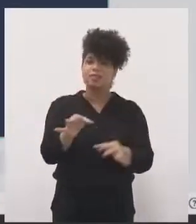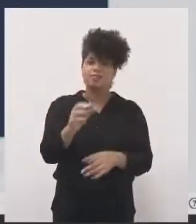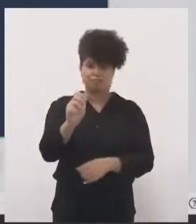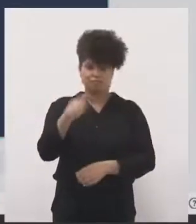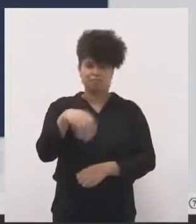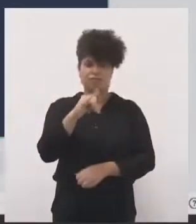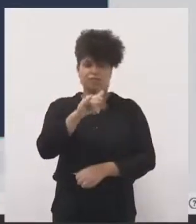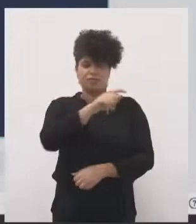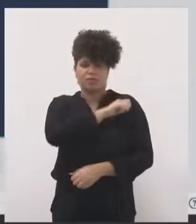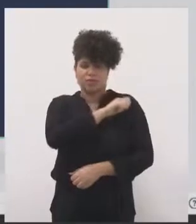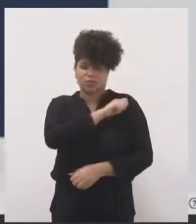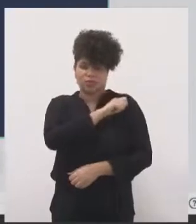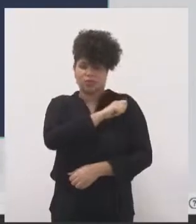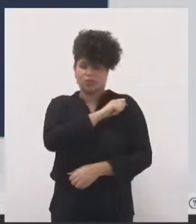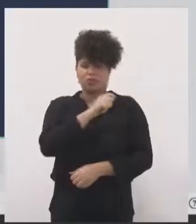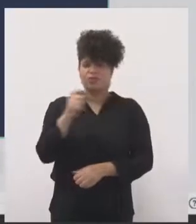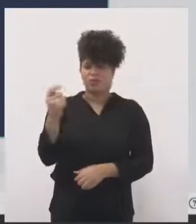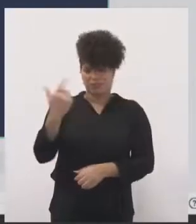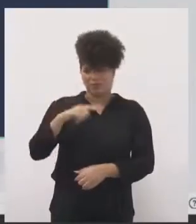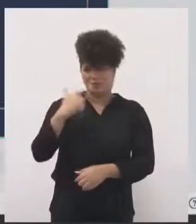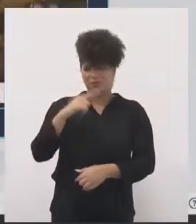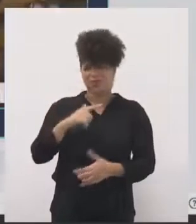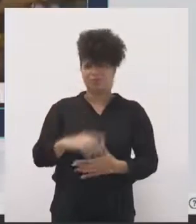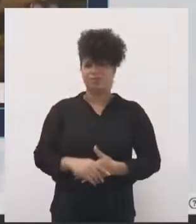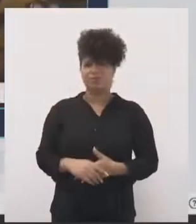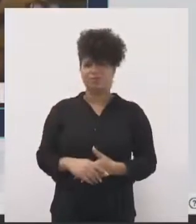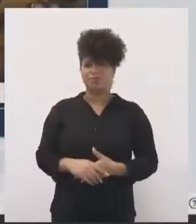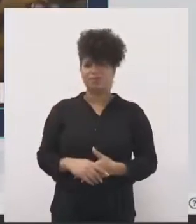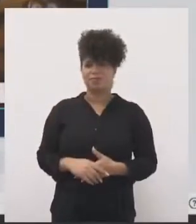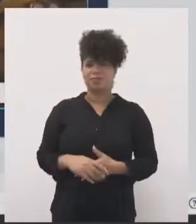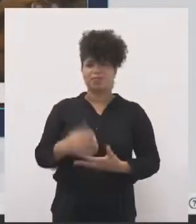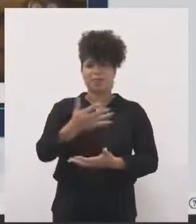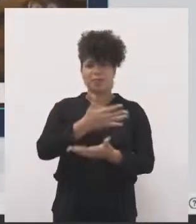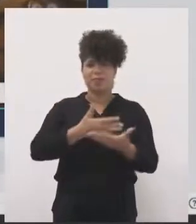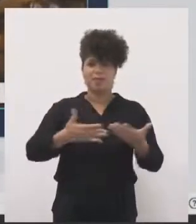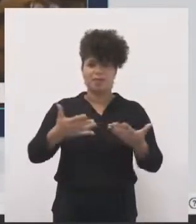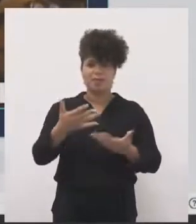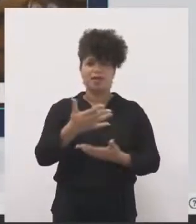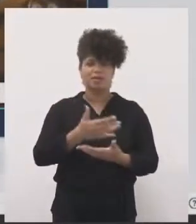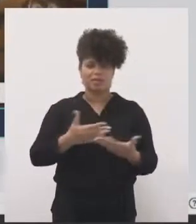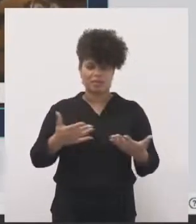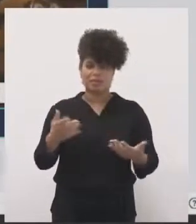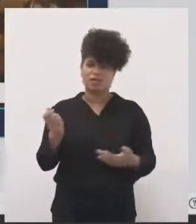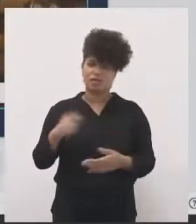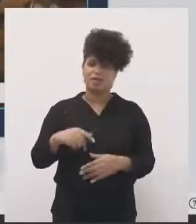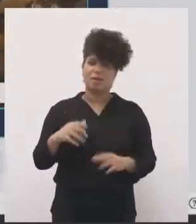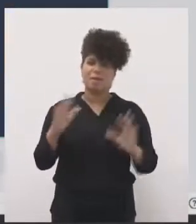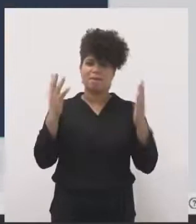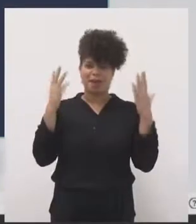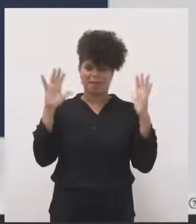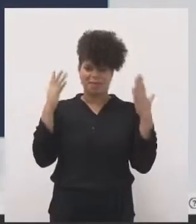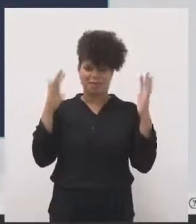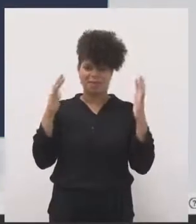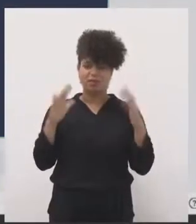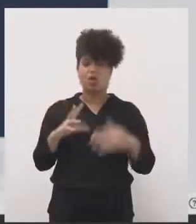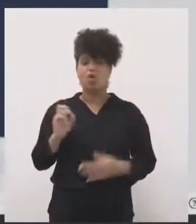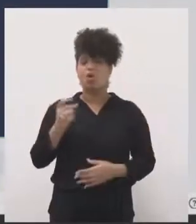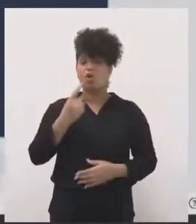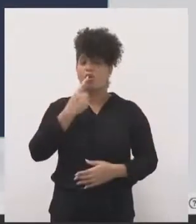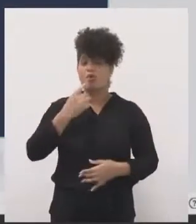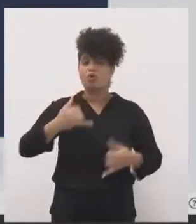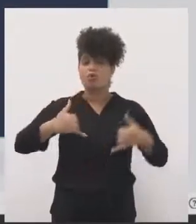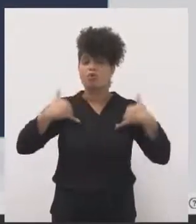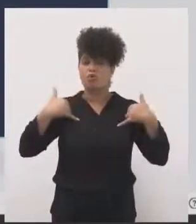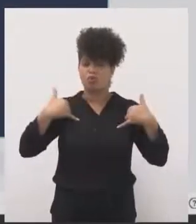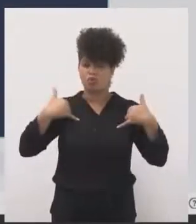para ficar um pouco mais interativo, eu posso colocar. Ou, de repente, é aniversário, alguma